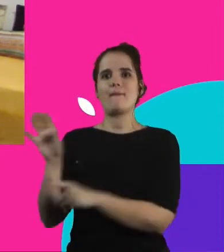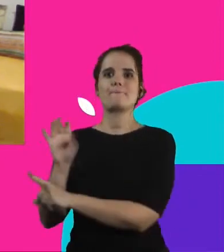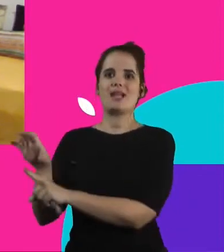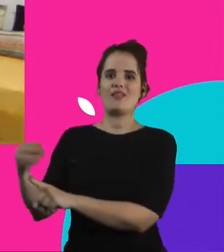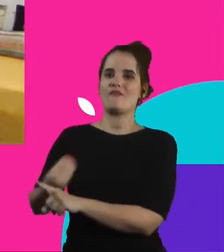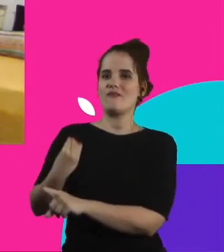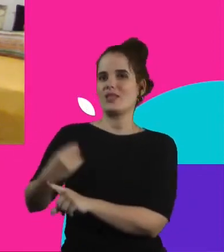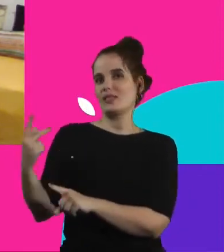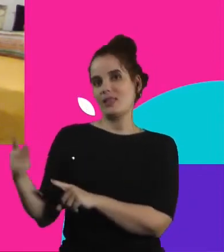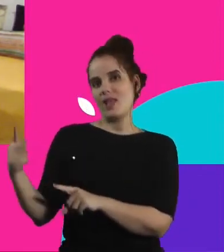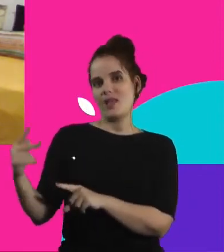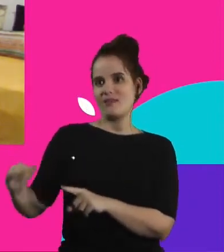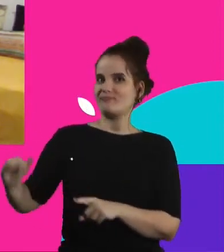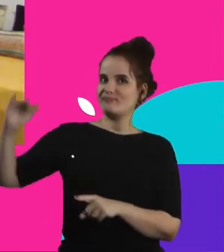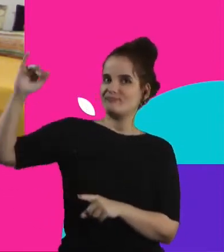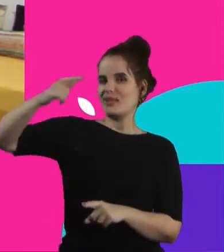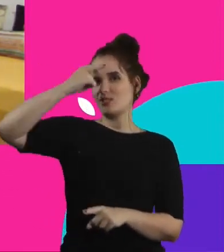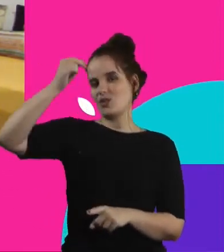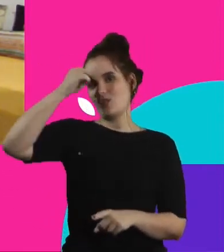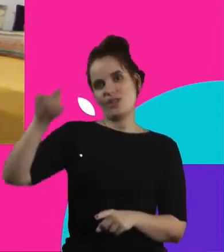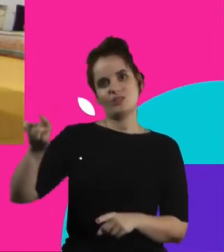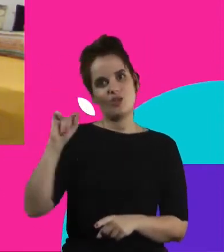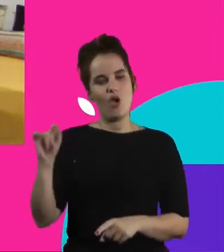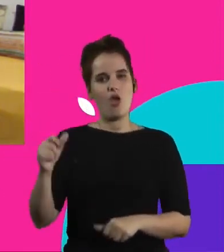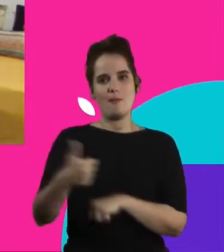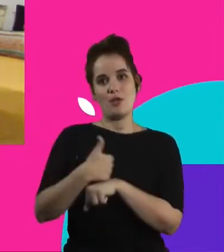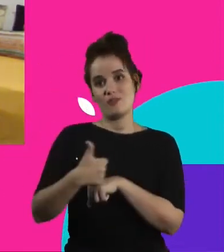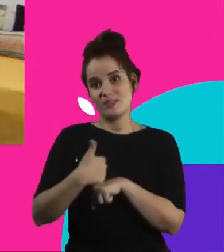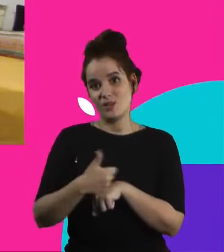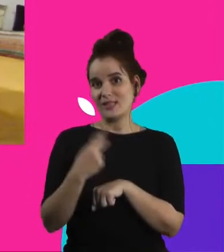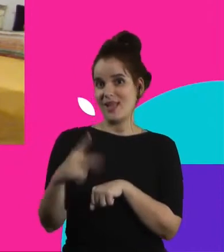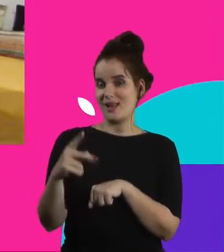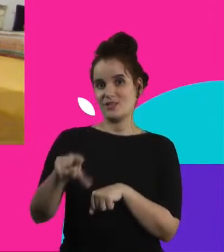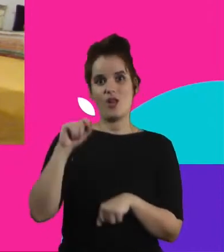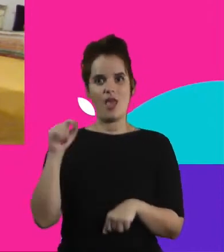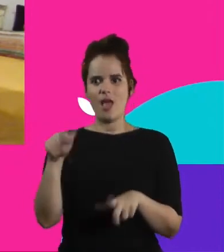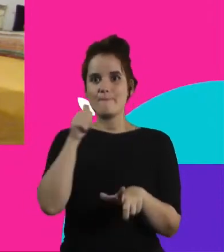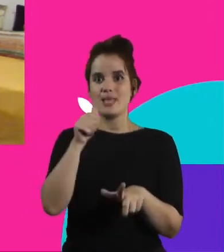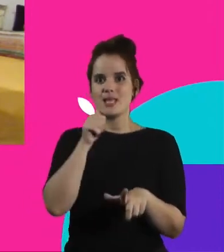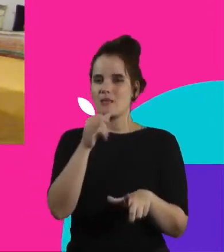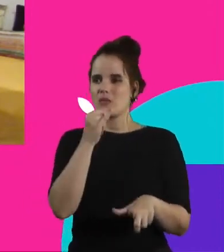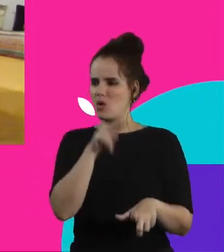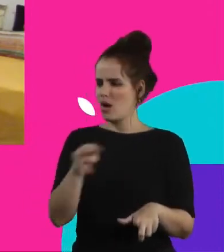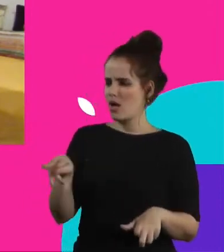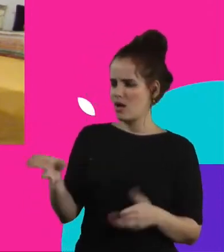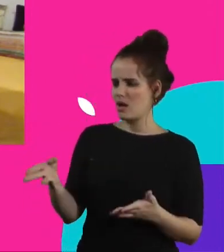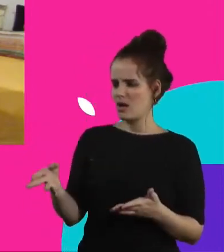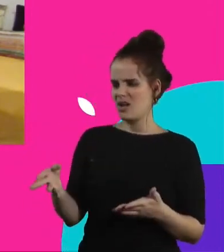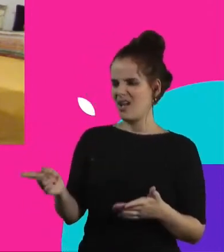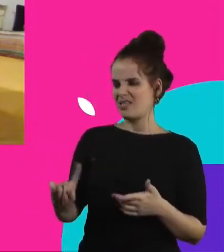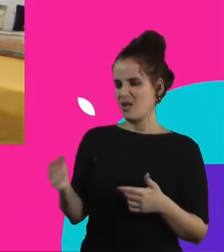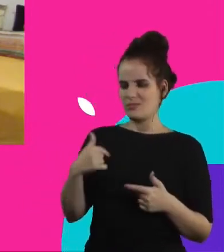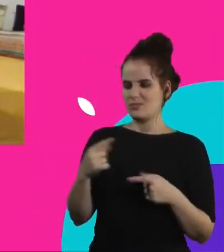na escolha da faculdade, que vão impactar na escolha da profissão, e que vão dizer, e que a menina vai olhar, por exemplo, para aquilo e vai falar, isso não serve para